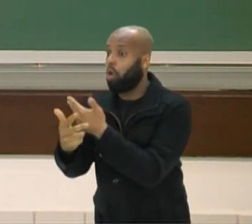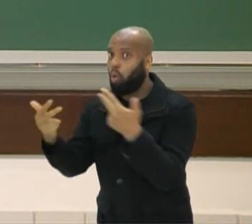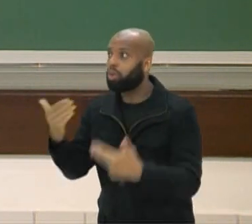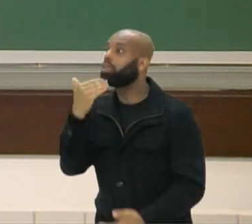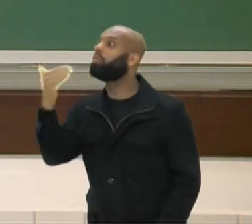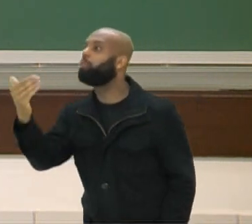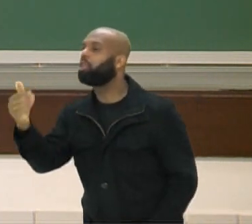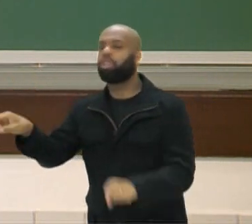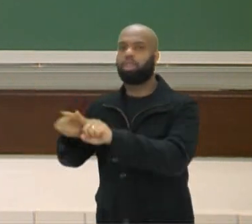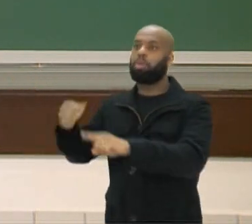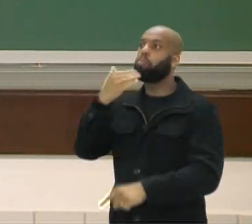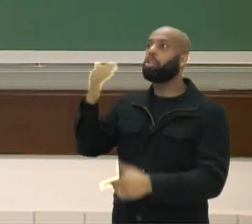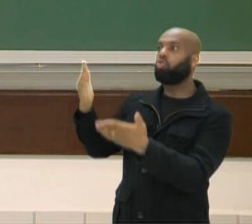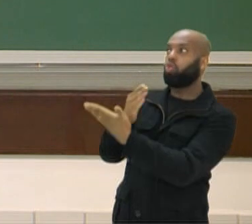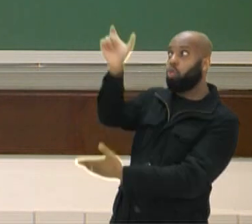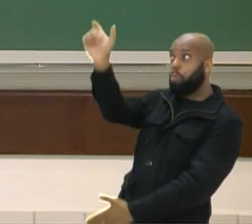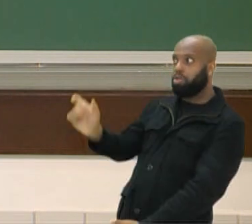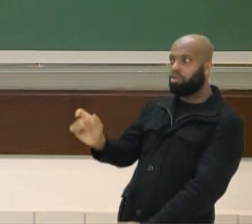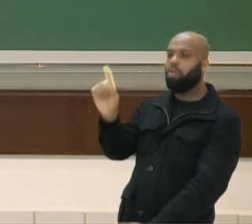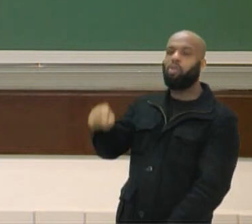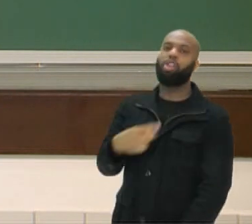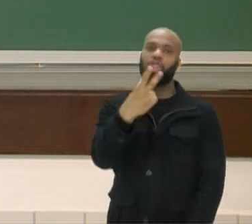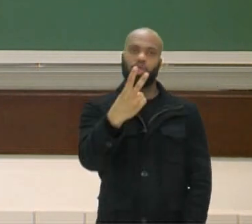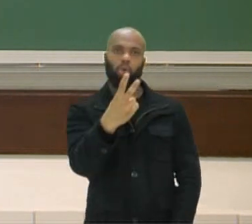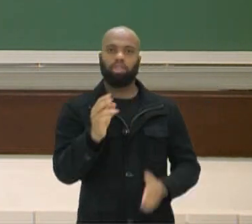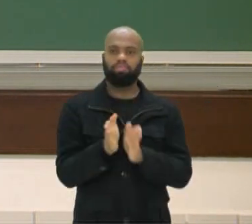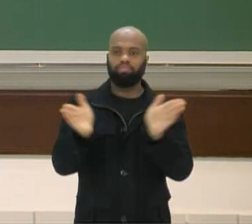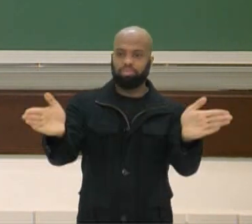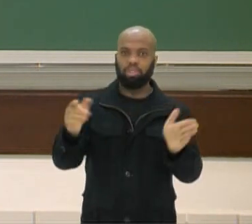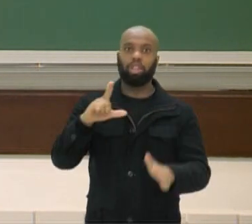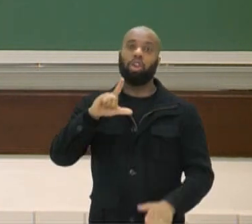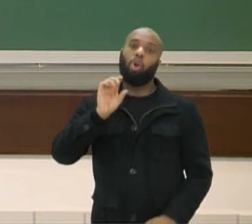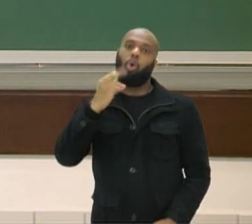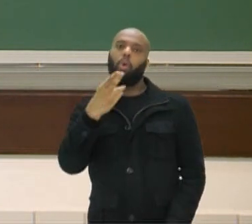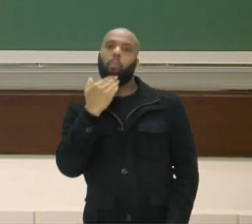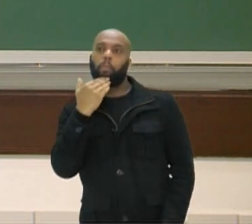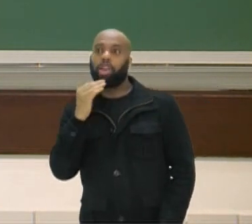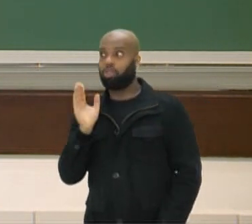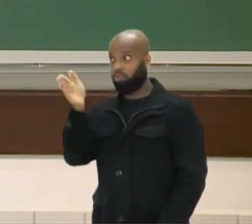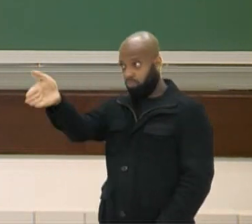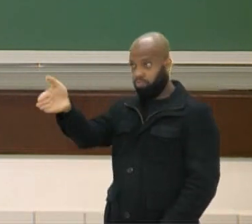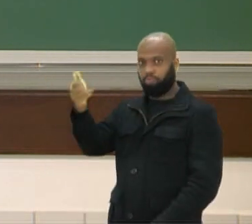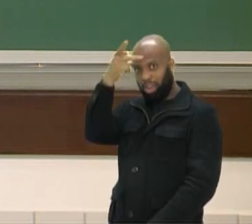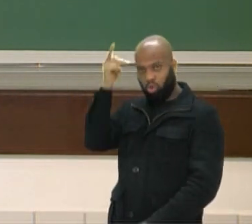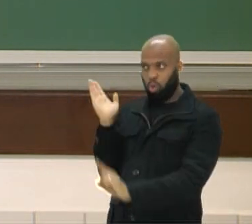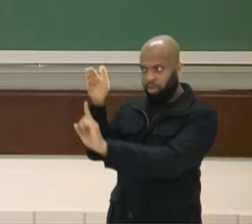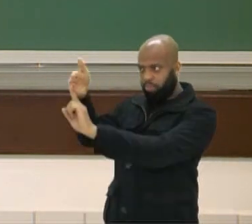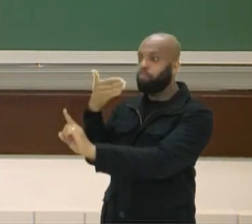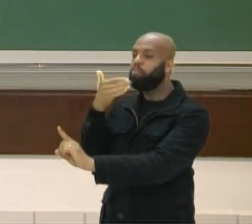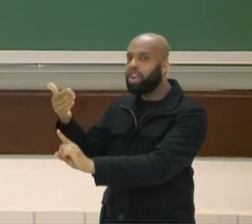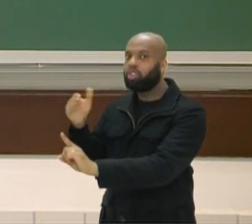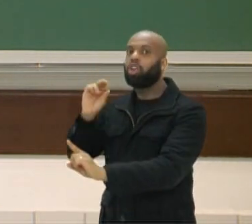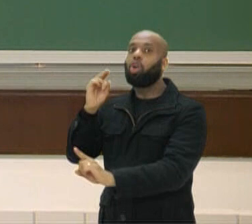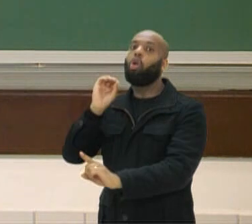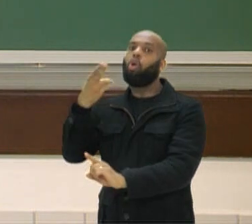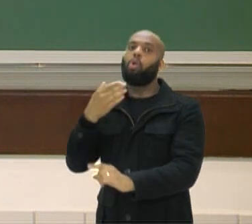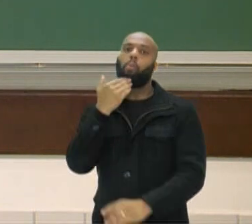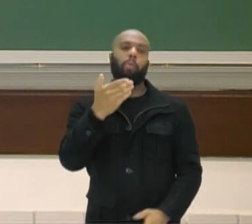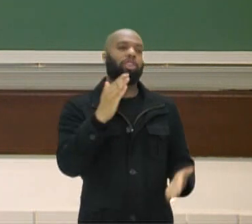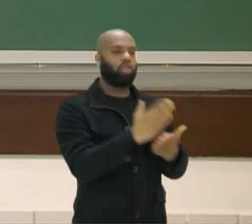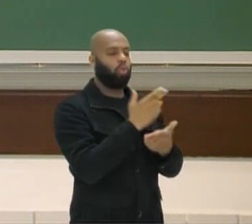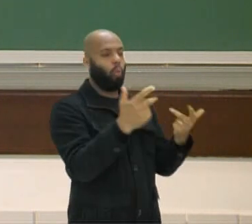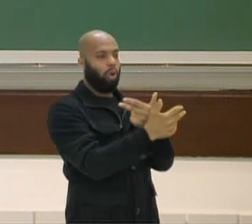coisa para alguém, dois objetos. Ou você pede a alguém alguma coisa. Por que você, quando tem um